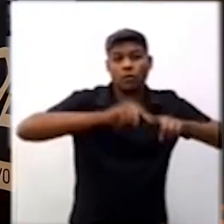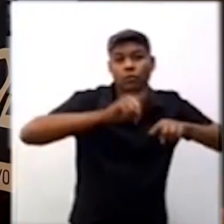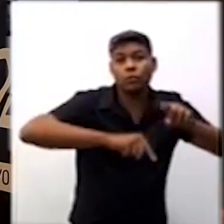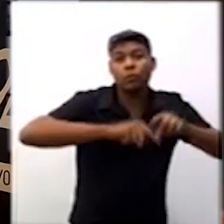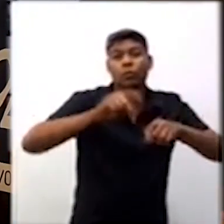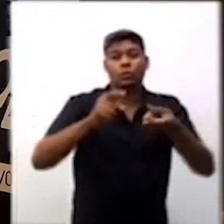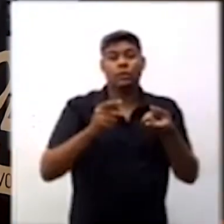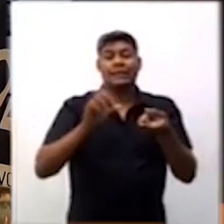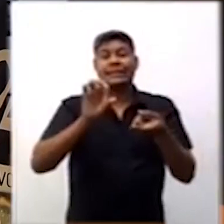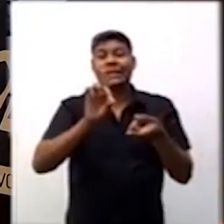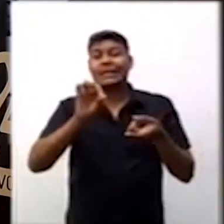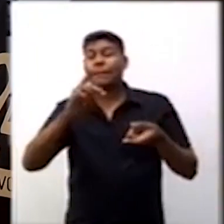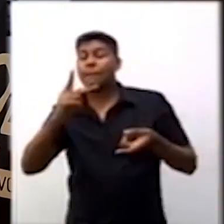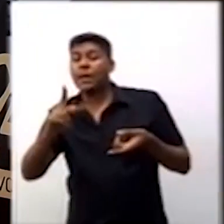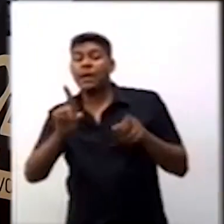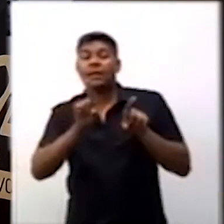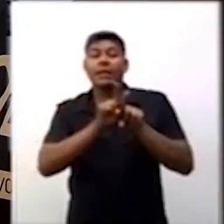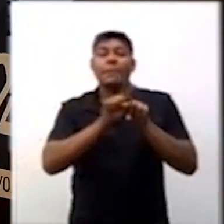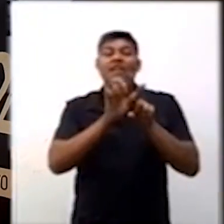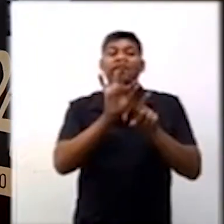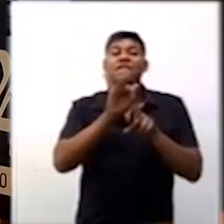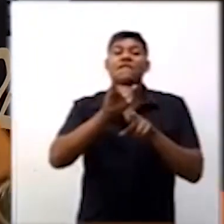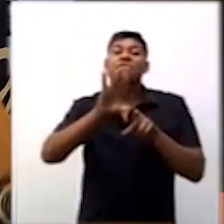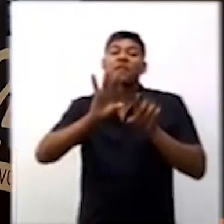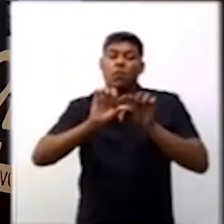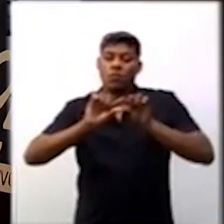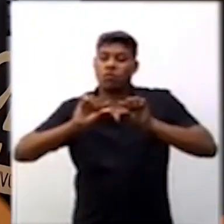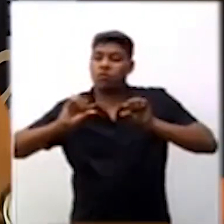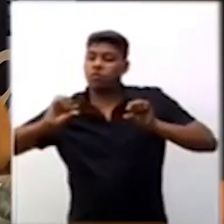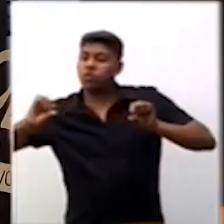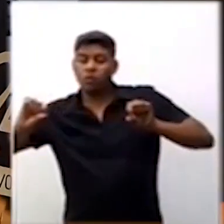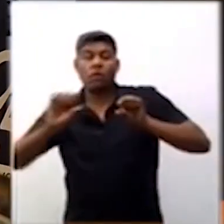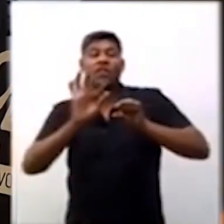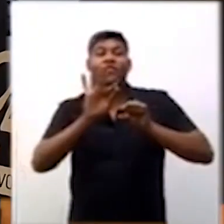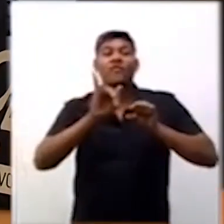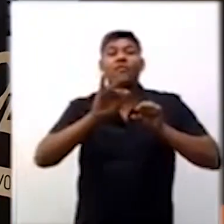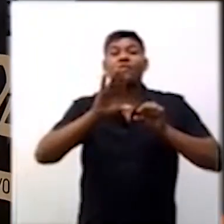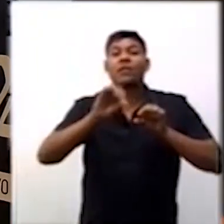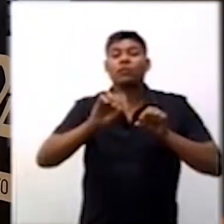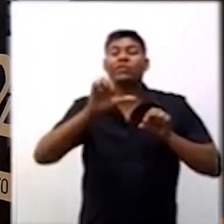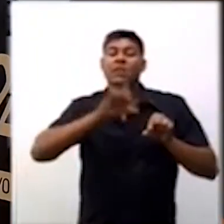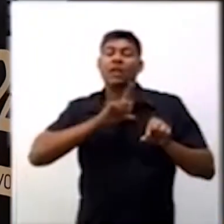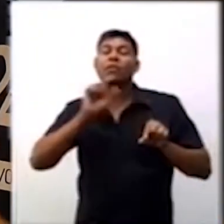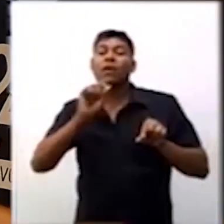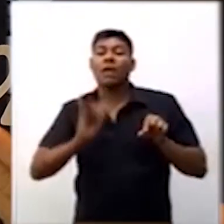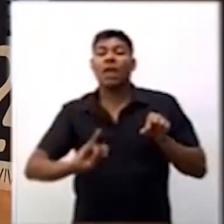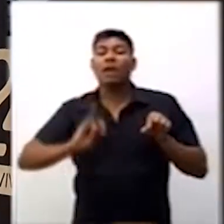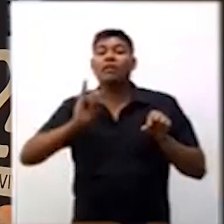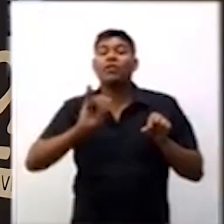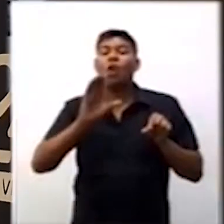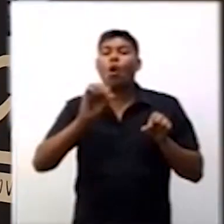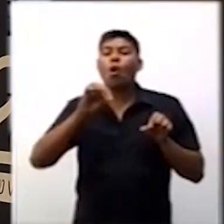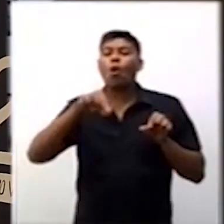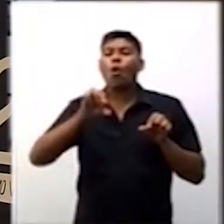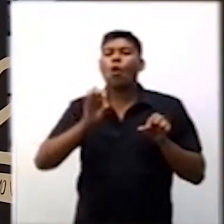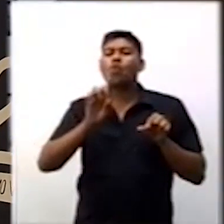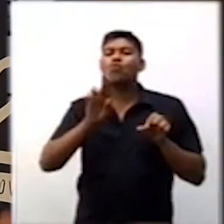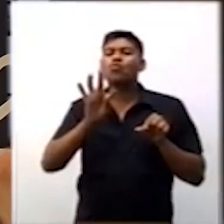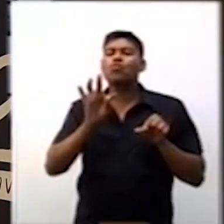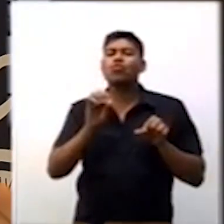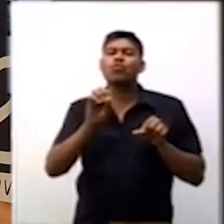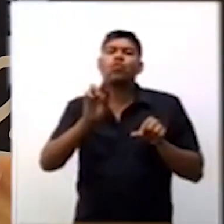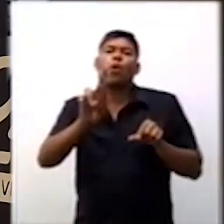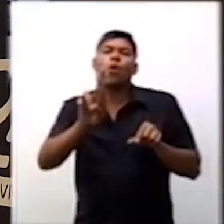fonte de DDP e pelos fios de ligação. E os fios são condutores. E o que é condutor em